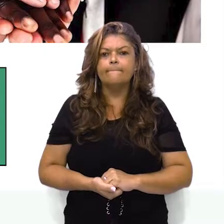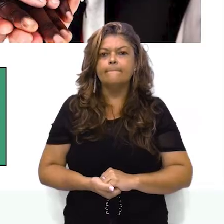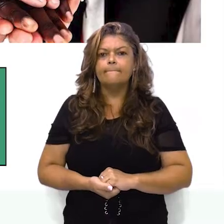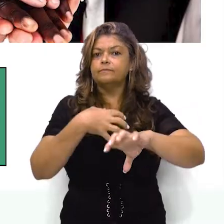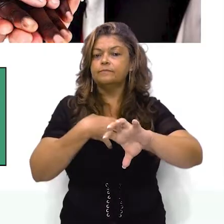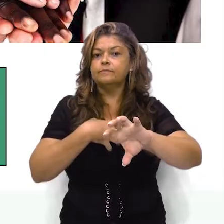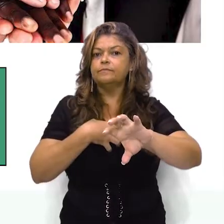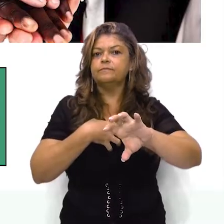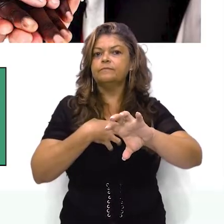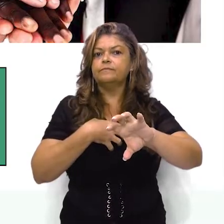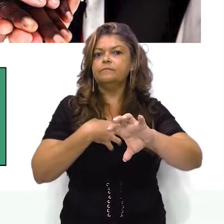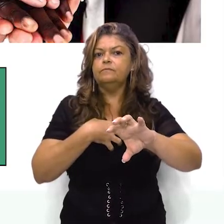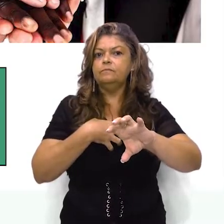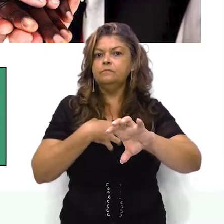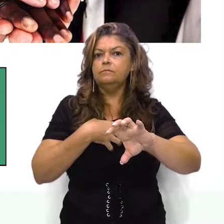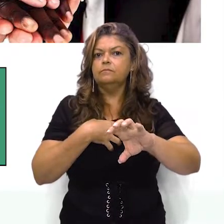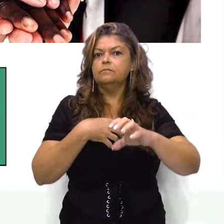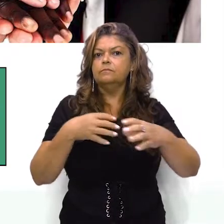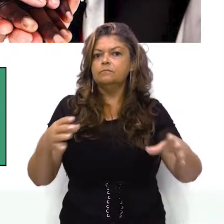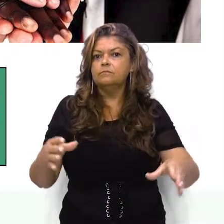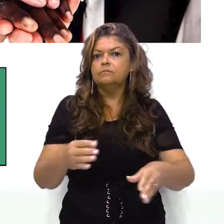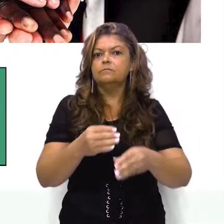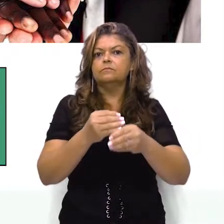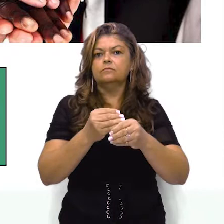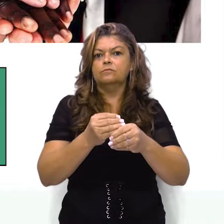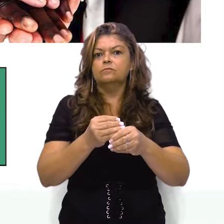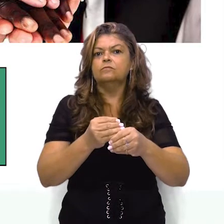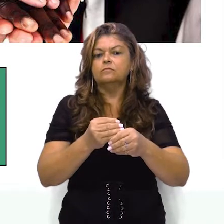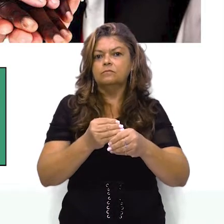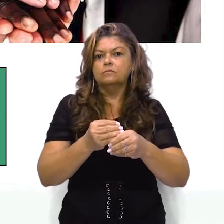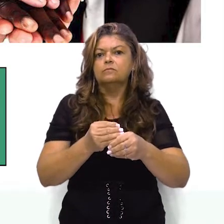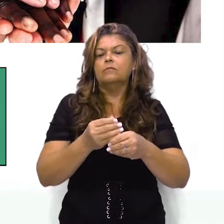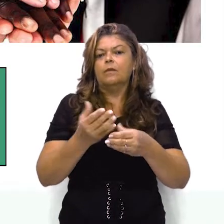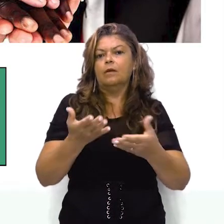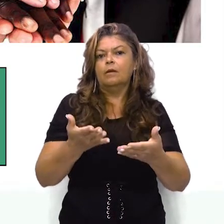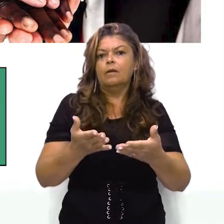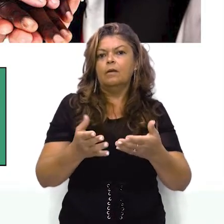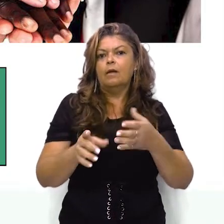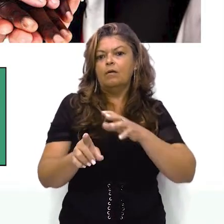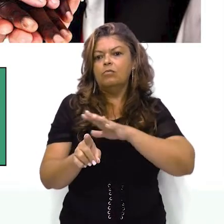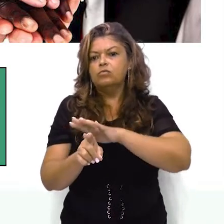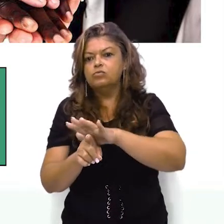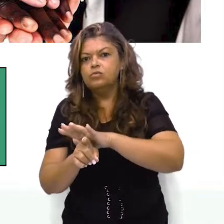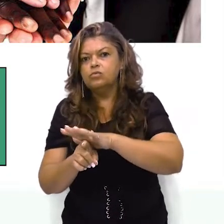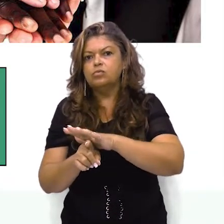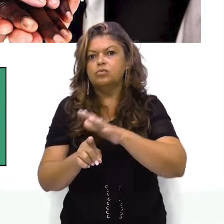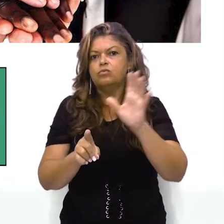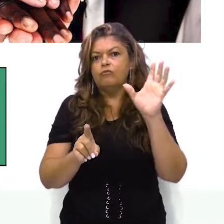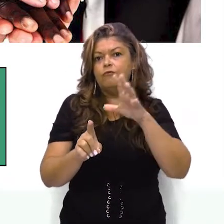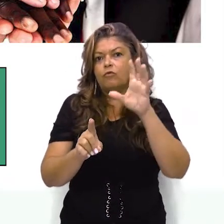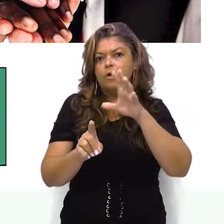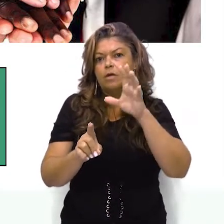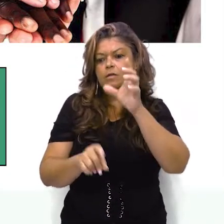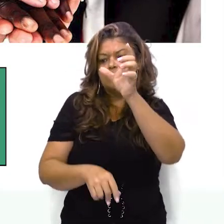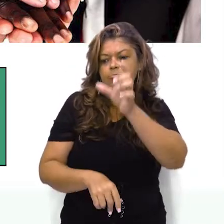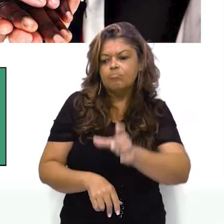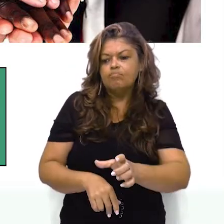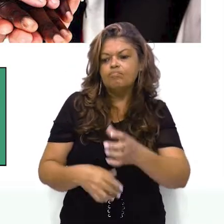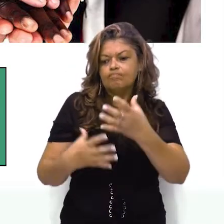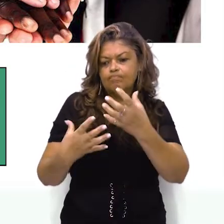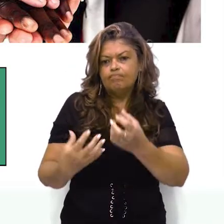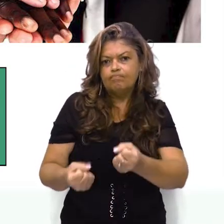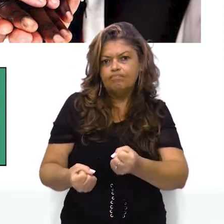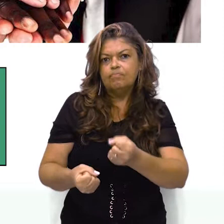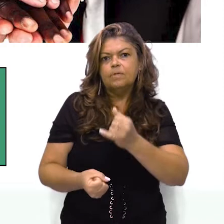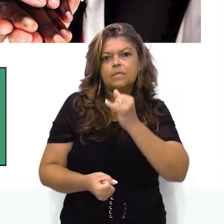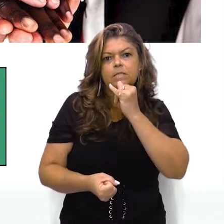E essa ética da alteridade termina influenciando o modelo de convivência da pessoa